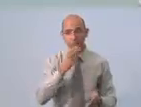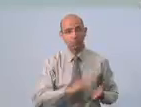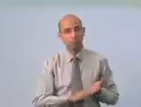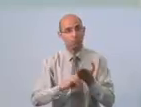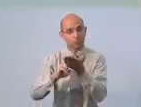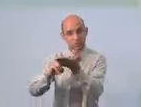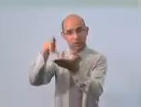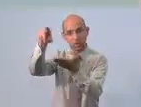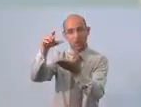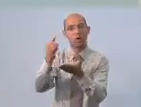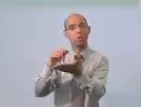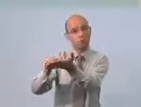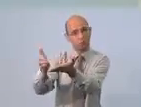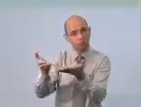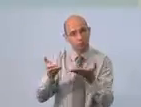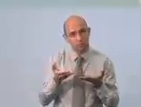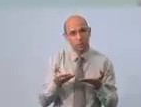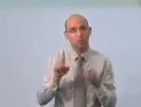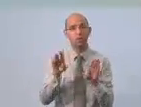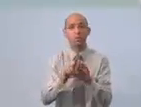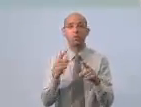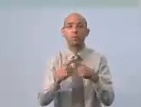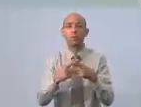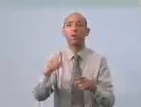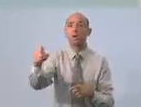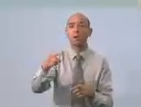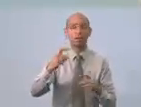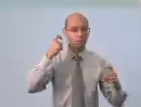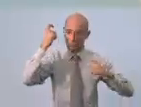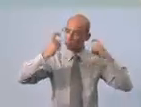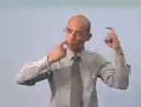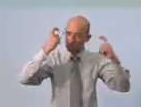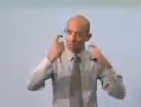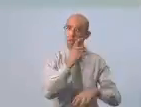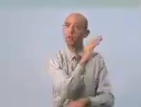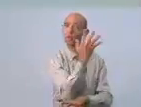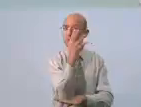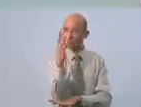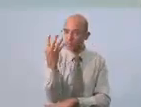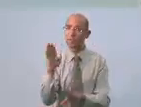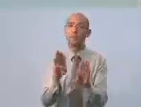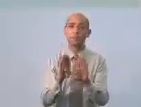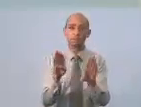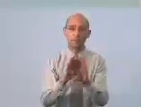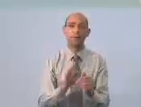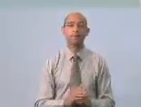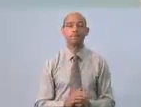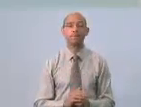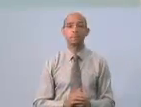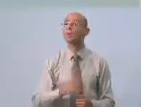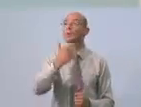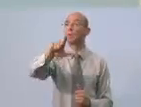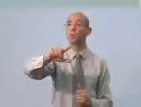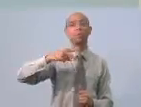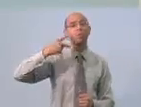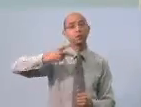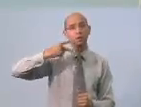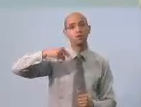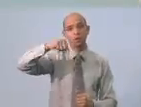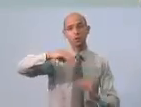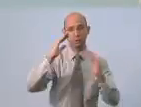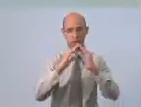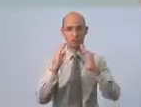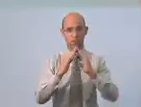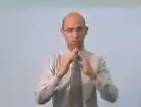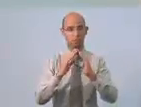que o prefeito Almeida está bastante preocupado com a questão ambiental, e para os demais vereadores dessa casa.